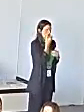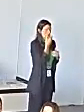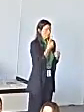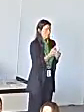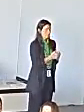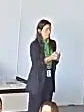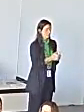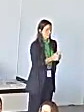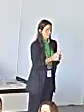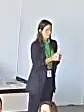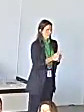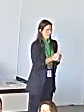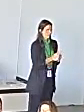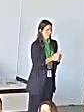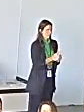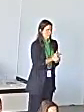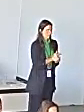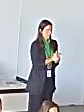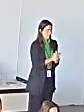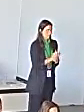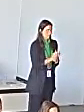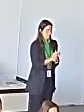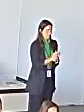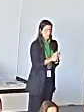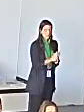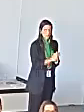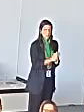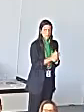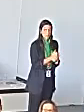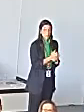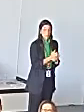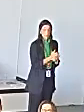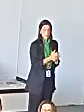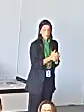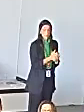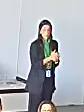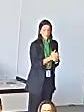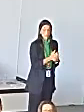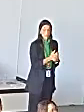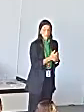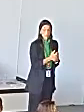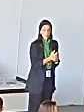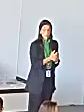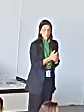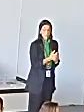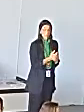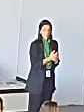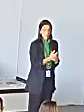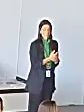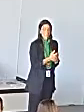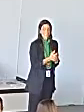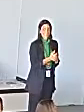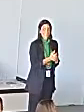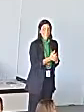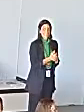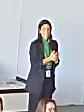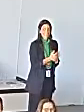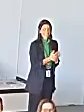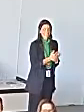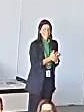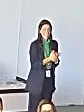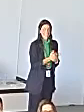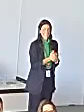também, obrigado. A Denise Martins, que é... Oi? Ah, sua mãe. Muito